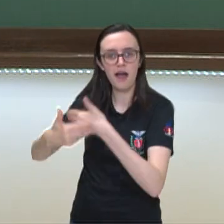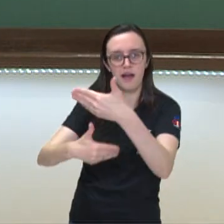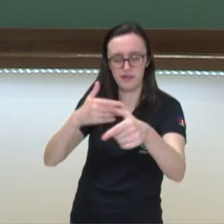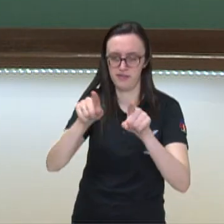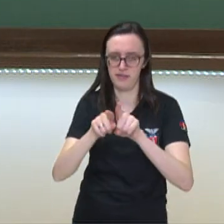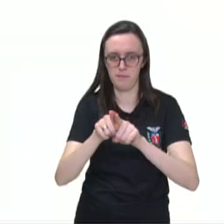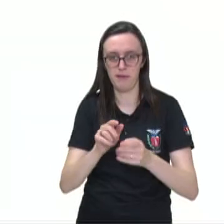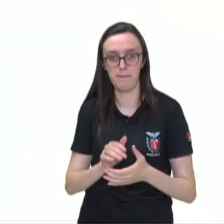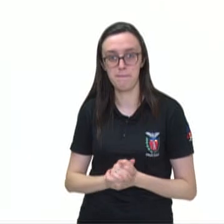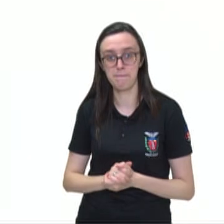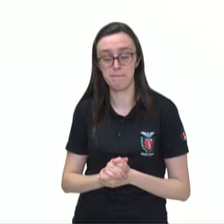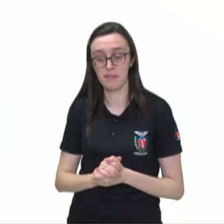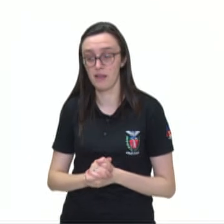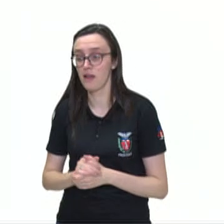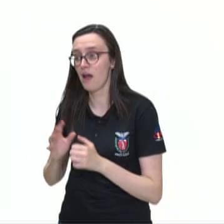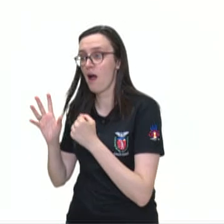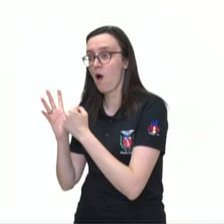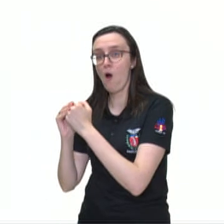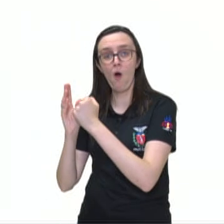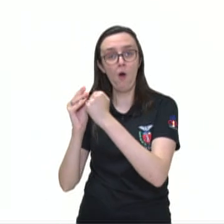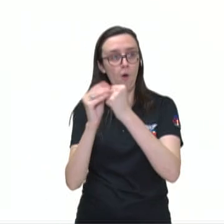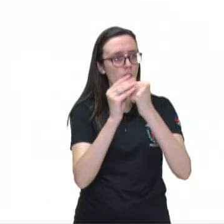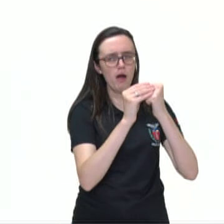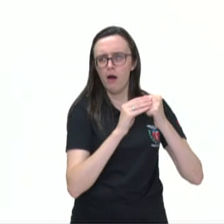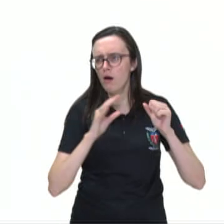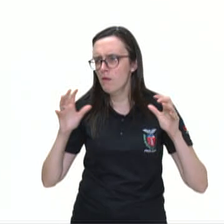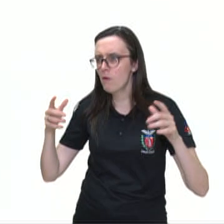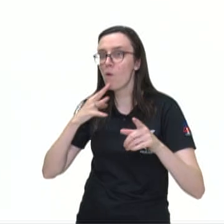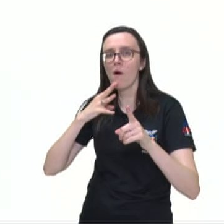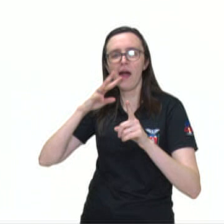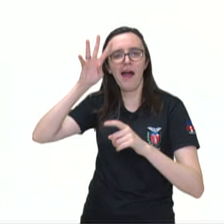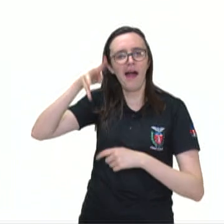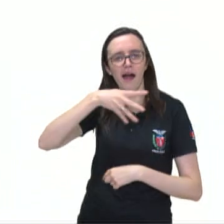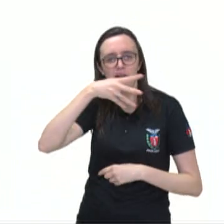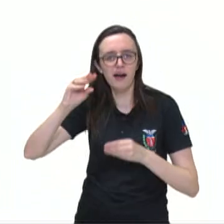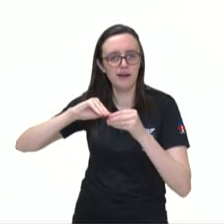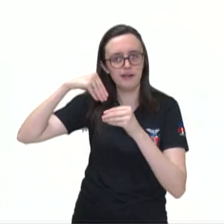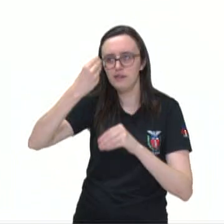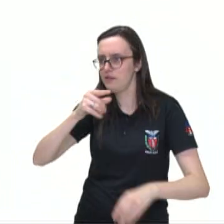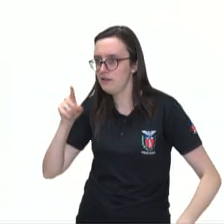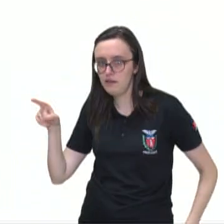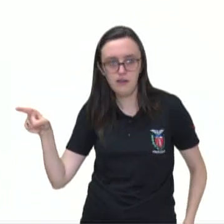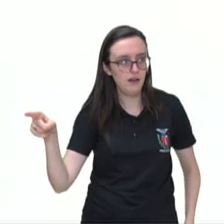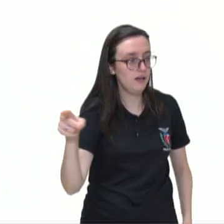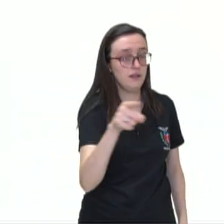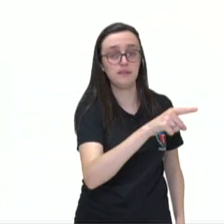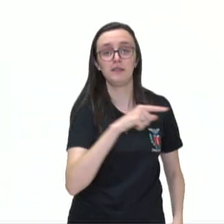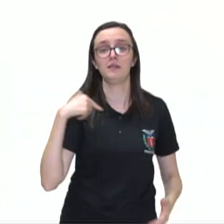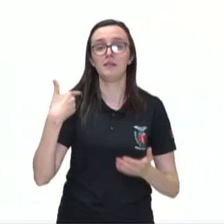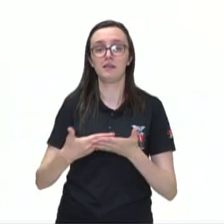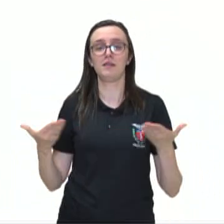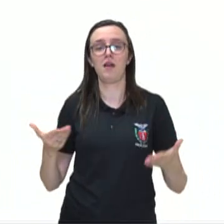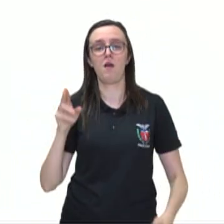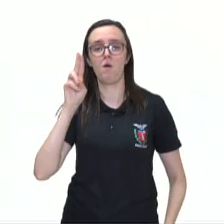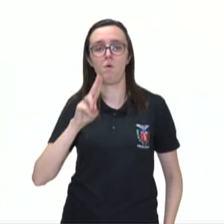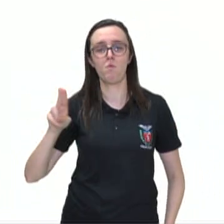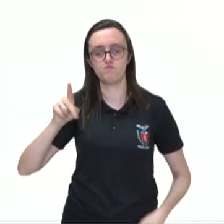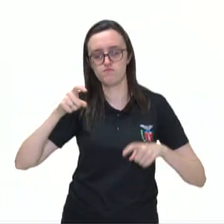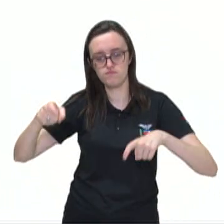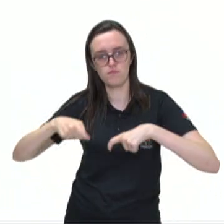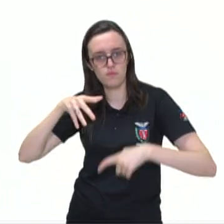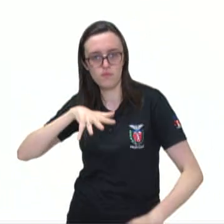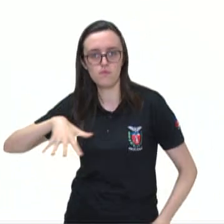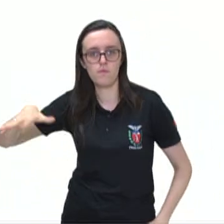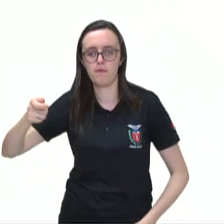anos. Os conhecimentos produzidos a partir dos calendários foram e continuam sendo utilizados na agricultura,